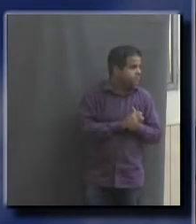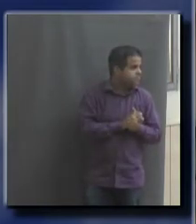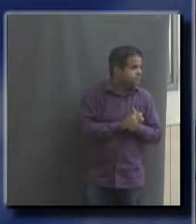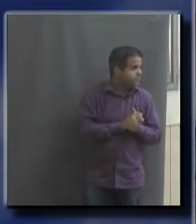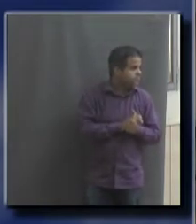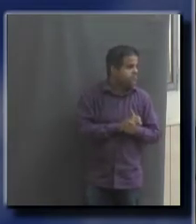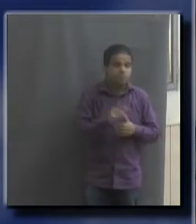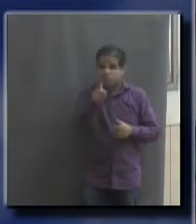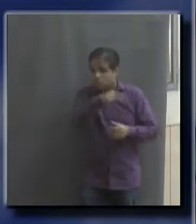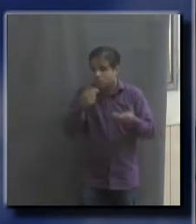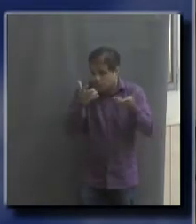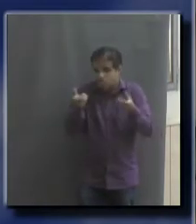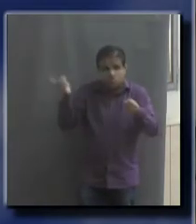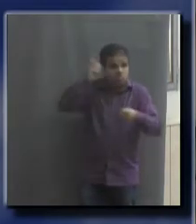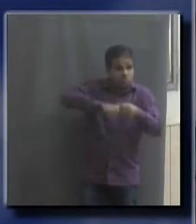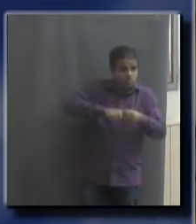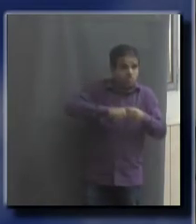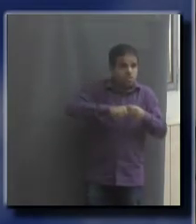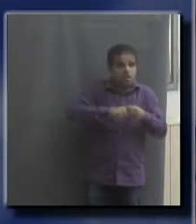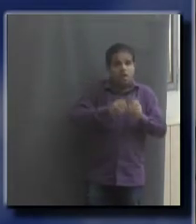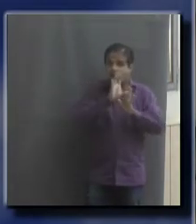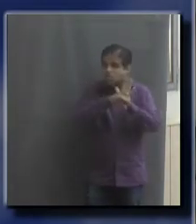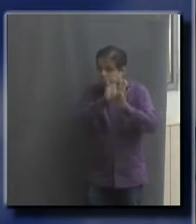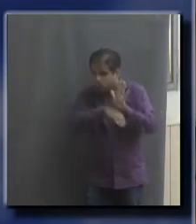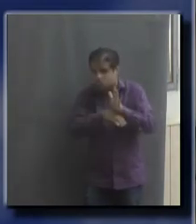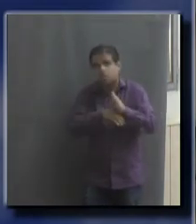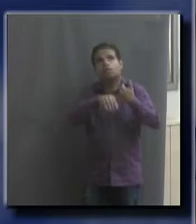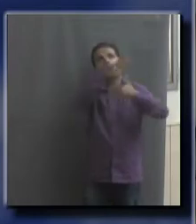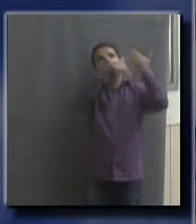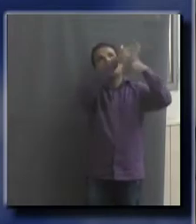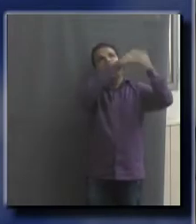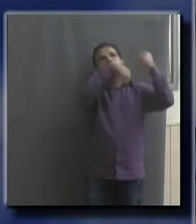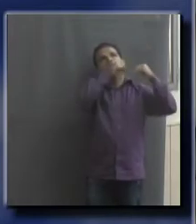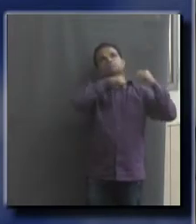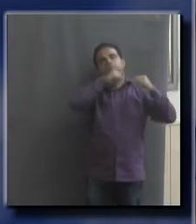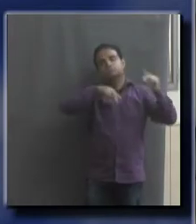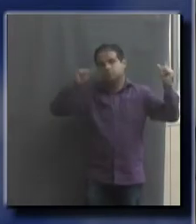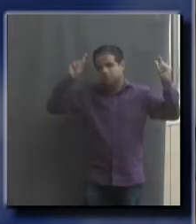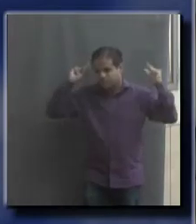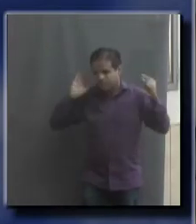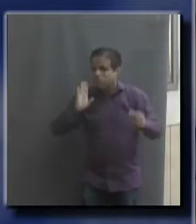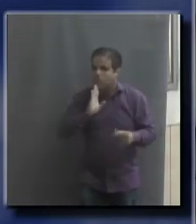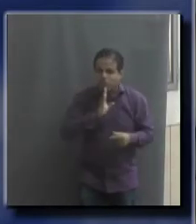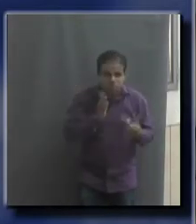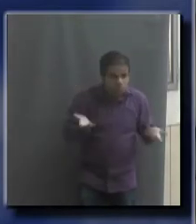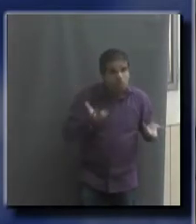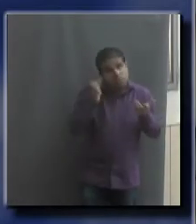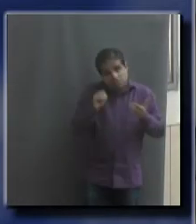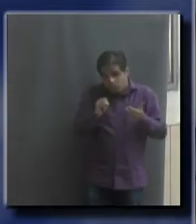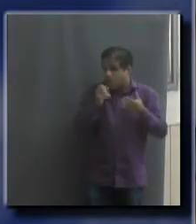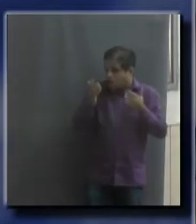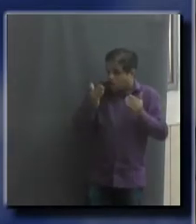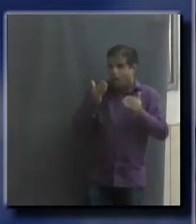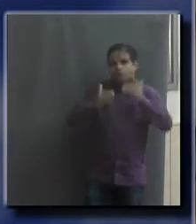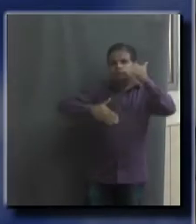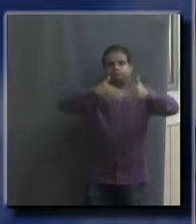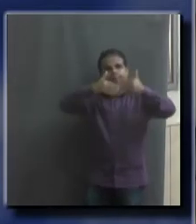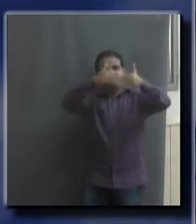Se nós queremos voltar a um conceito medieval de conhecimento, ou se nós queremos, de